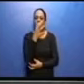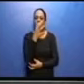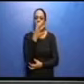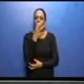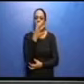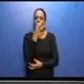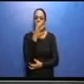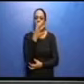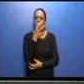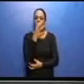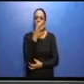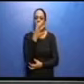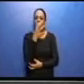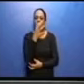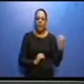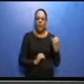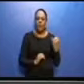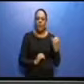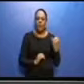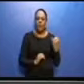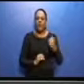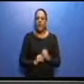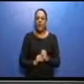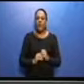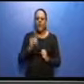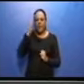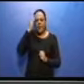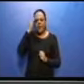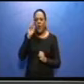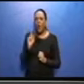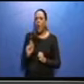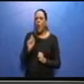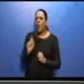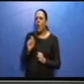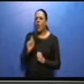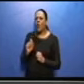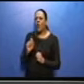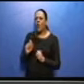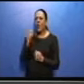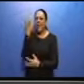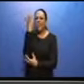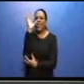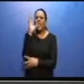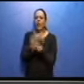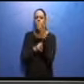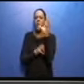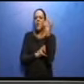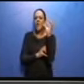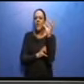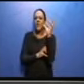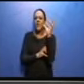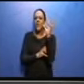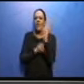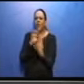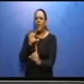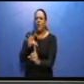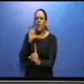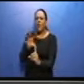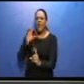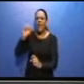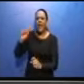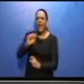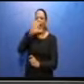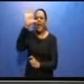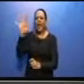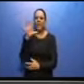fatores climáticos, né? Os fatores climáticos são fenômenos aí naturais interferem, né, na formação do clima, que acabam